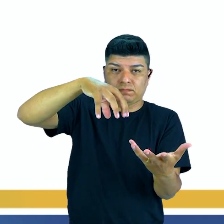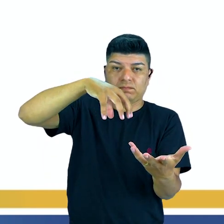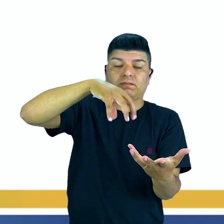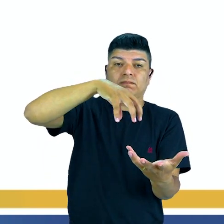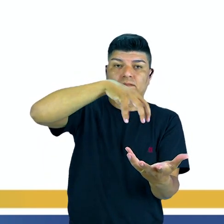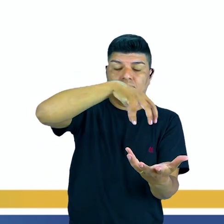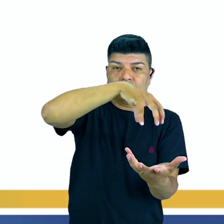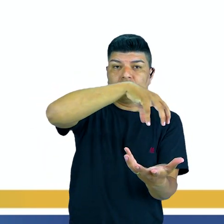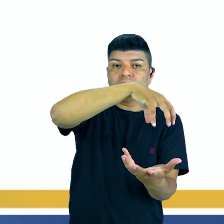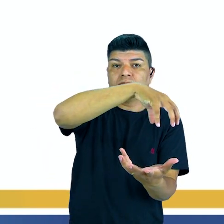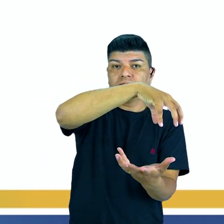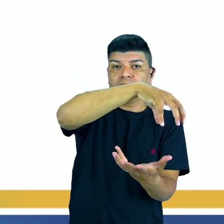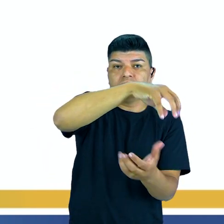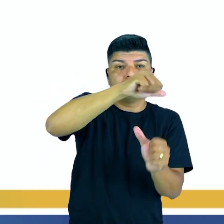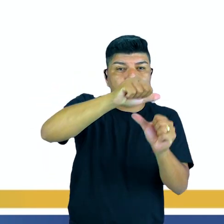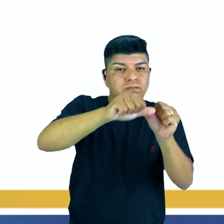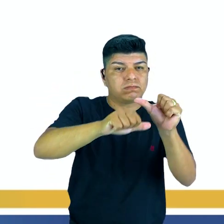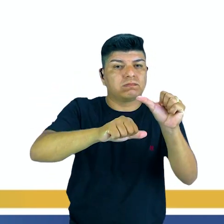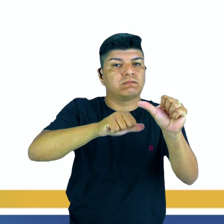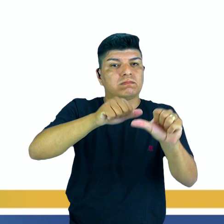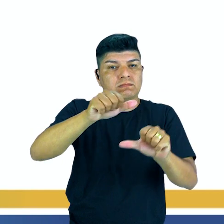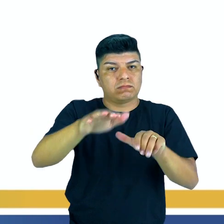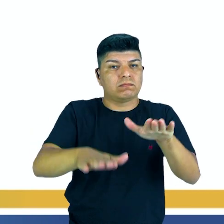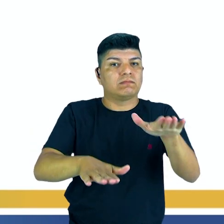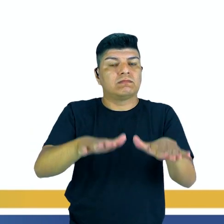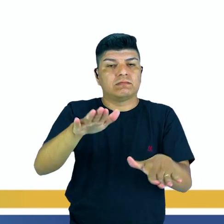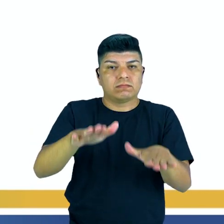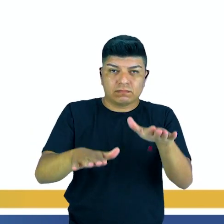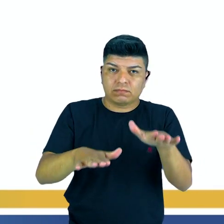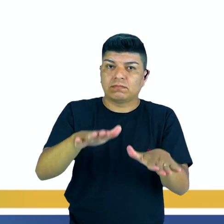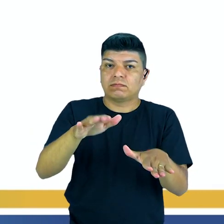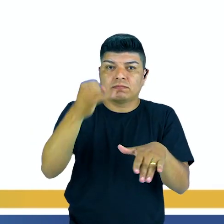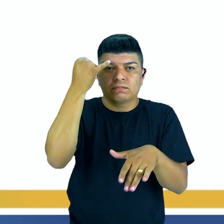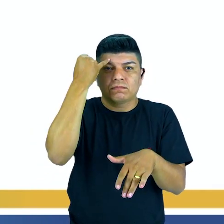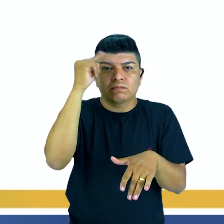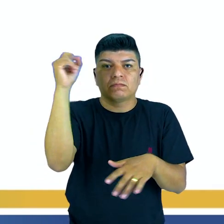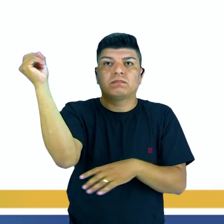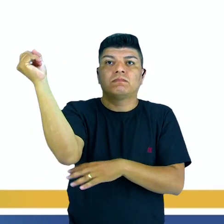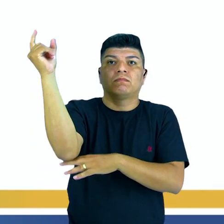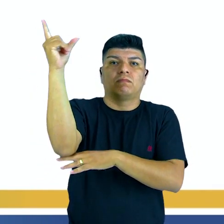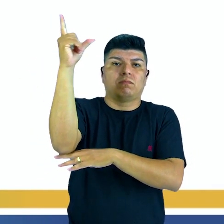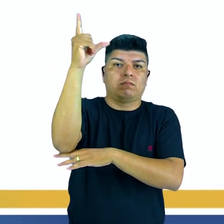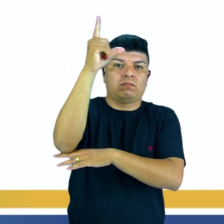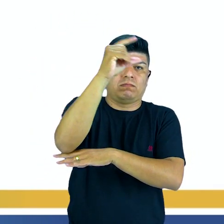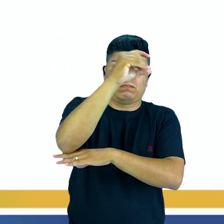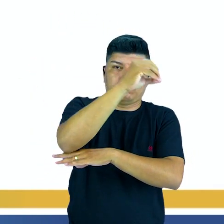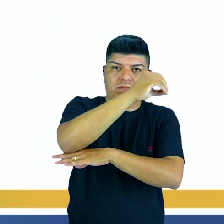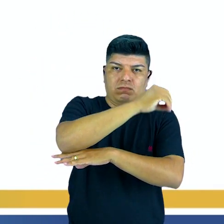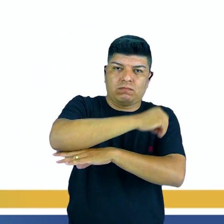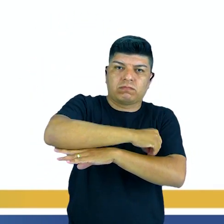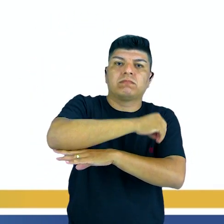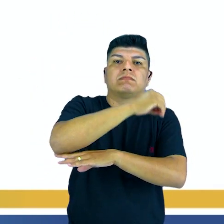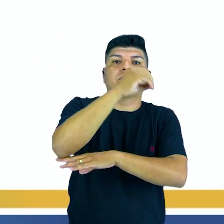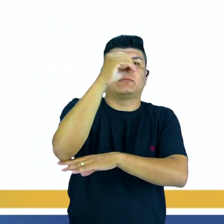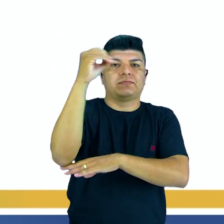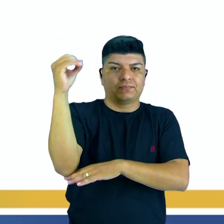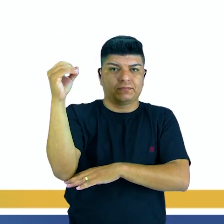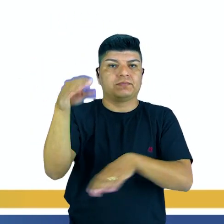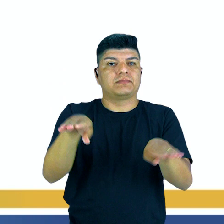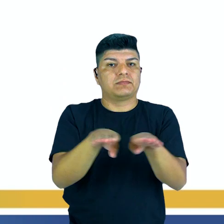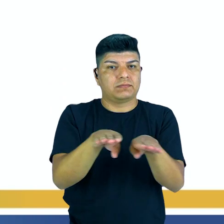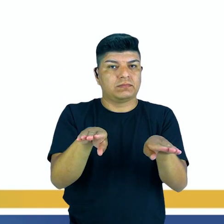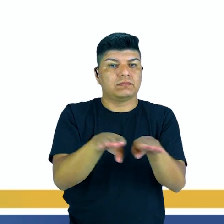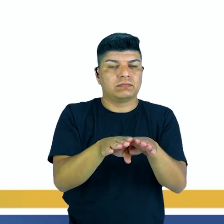de rotação, ele modifica muitas vezes essa ideia da nascente e do poente. Essa ideia do Sol, pessoal,